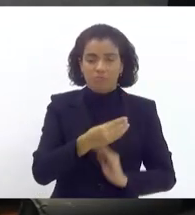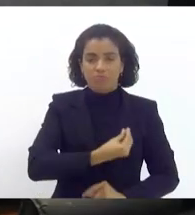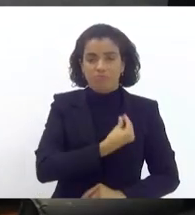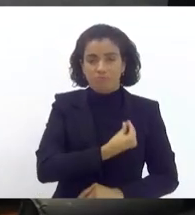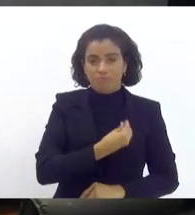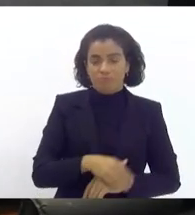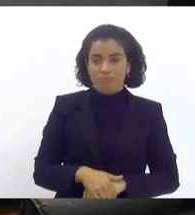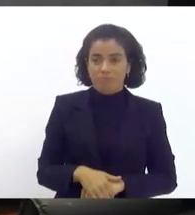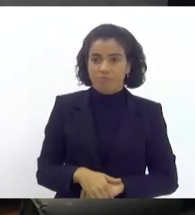Abertura